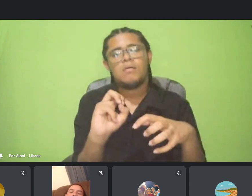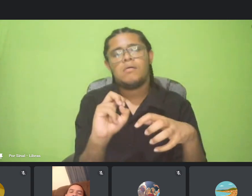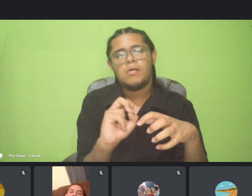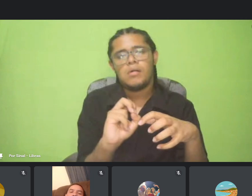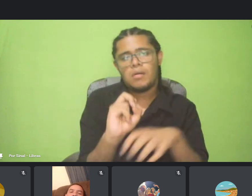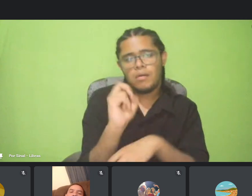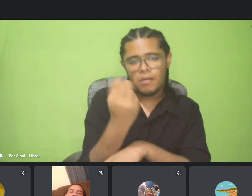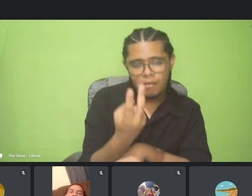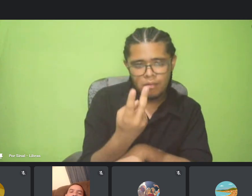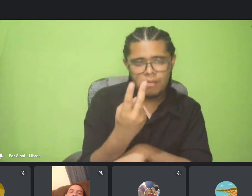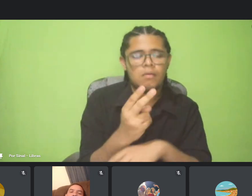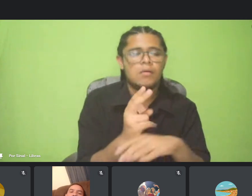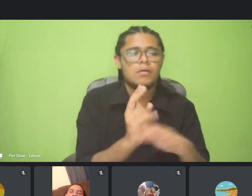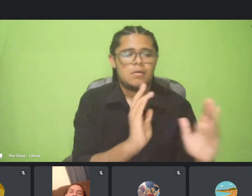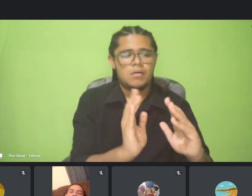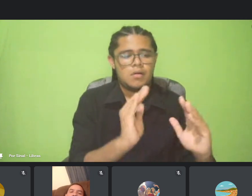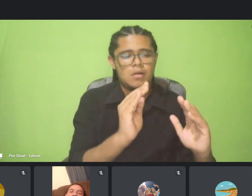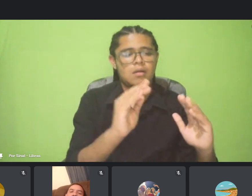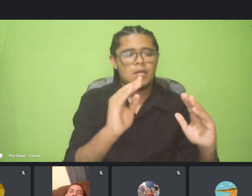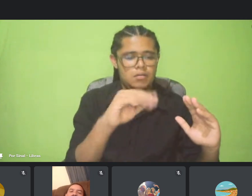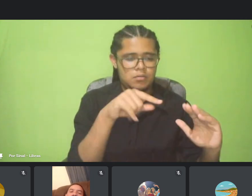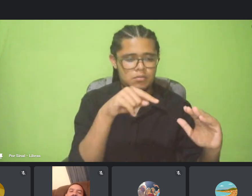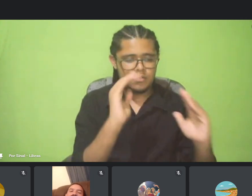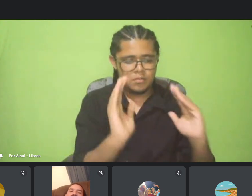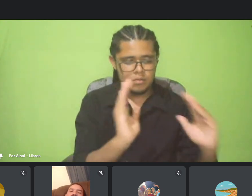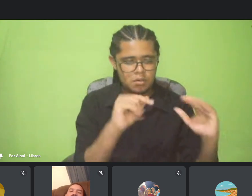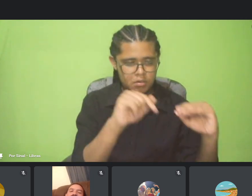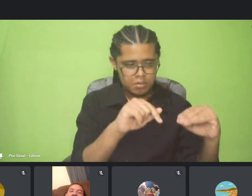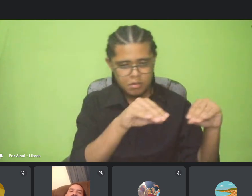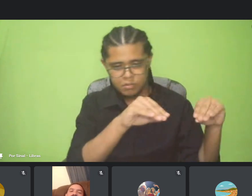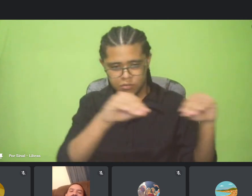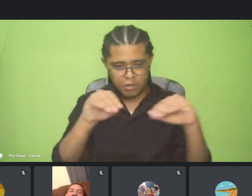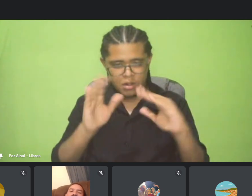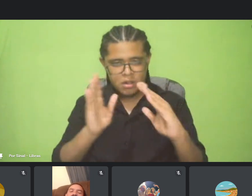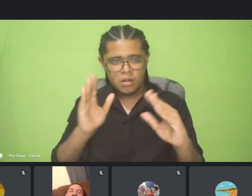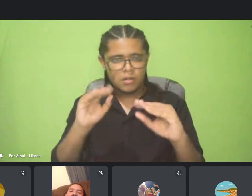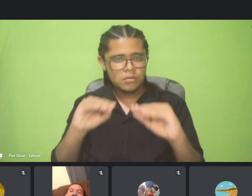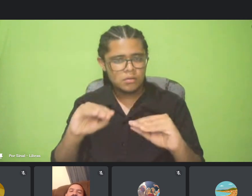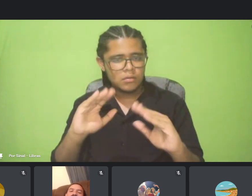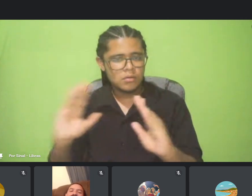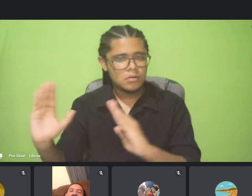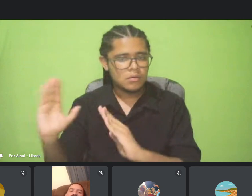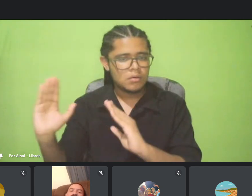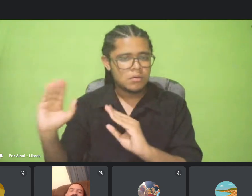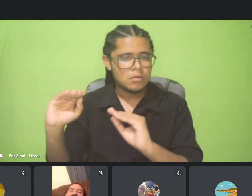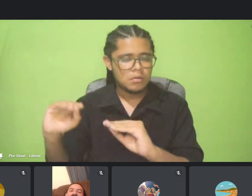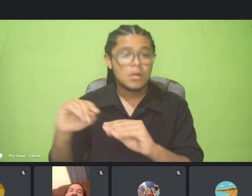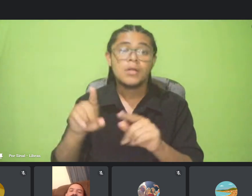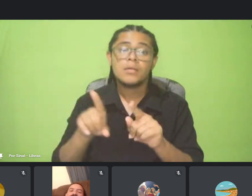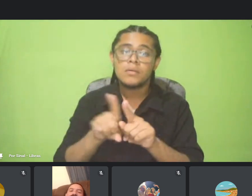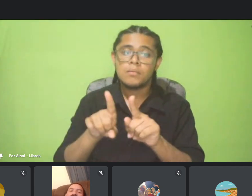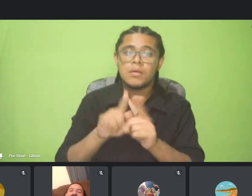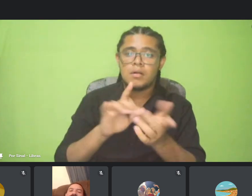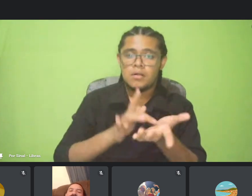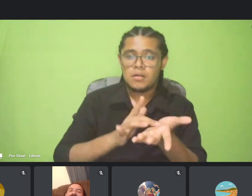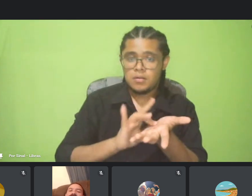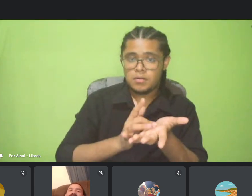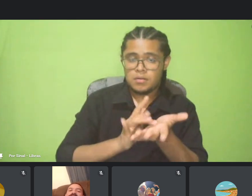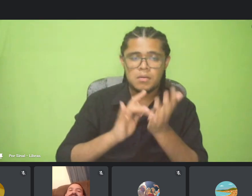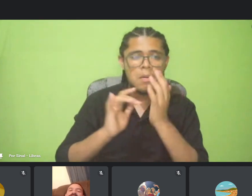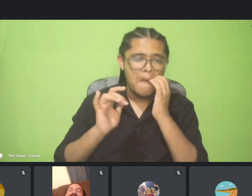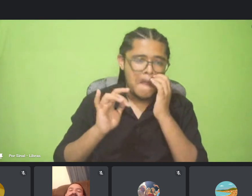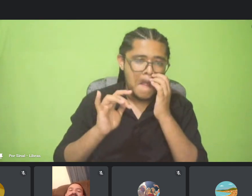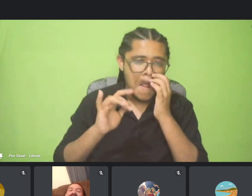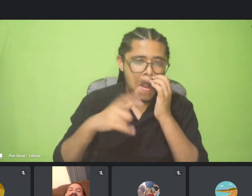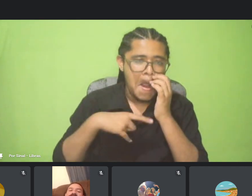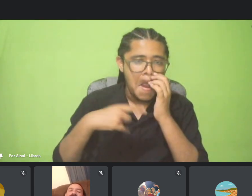dentro da nossa concepção no Brasil de que eles são considerados os povos nômades. Mas aí vem